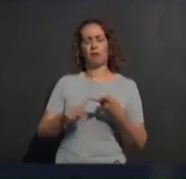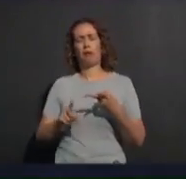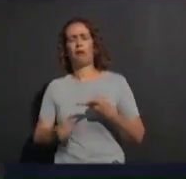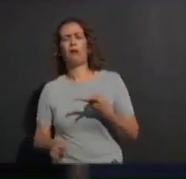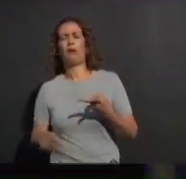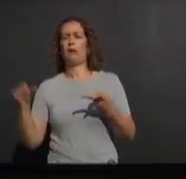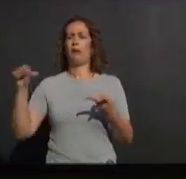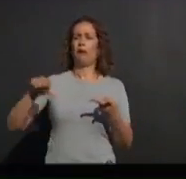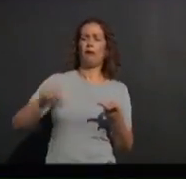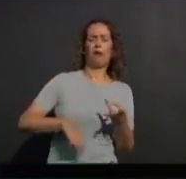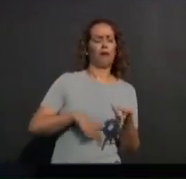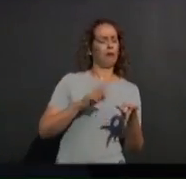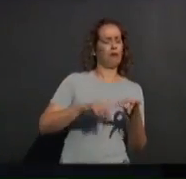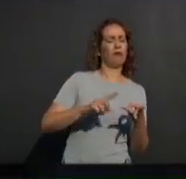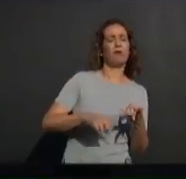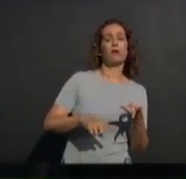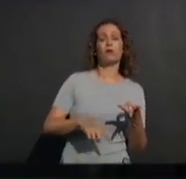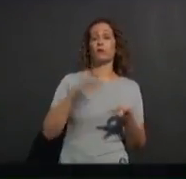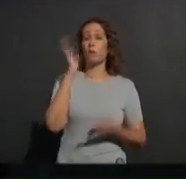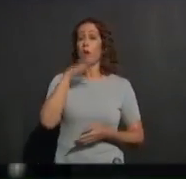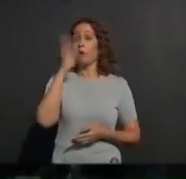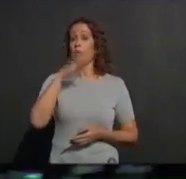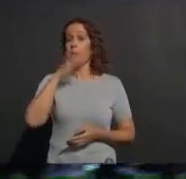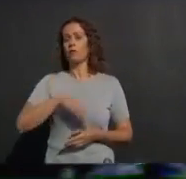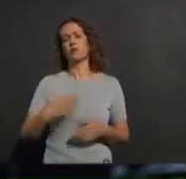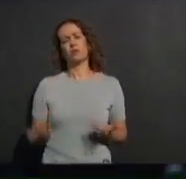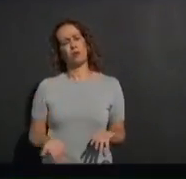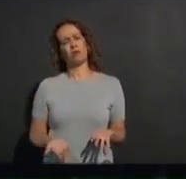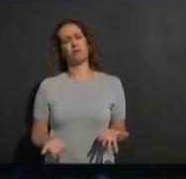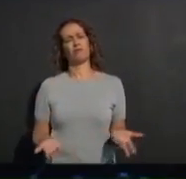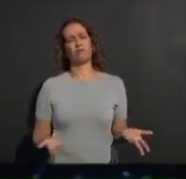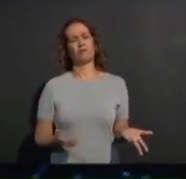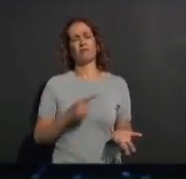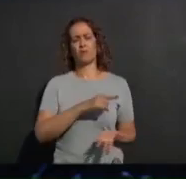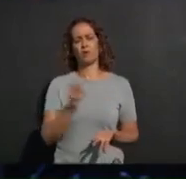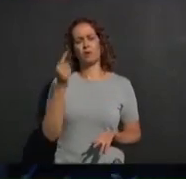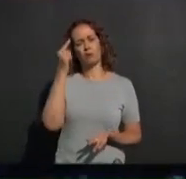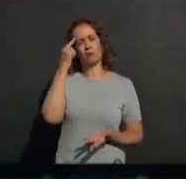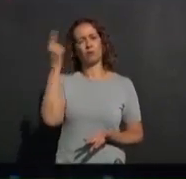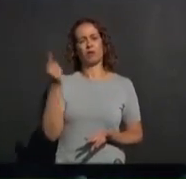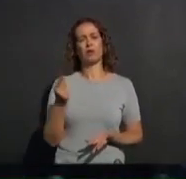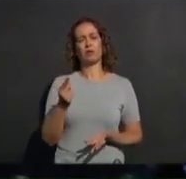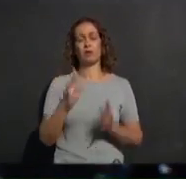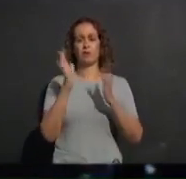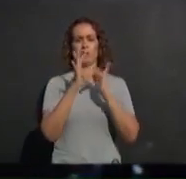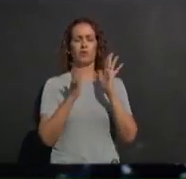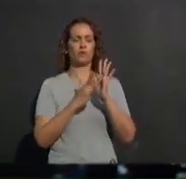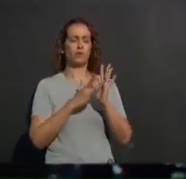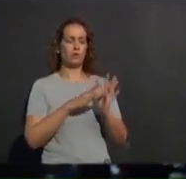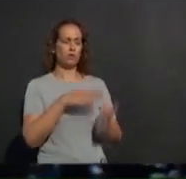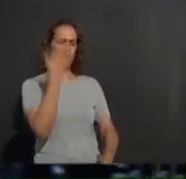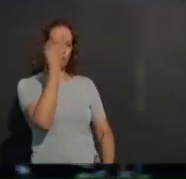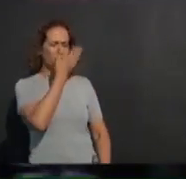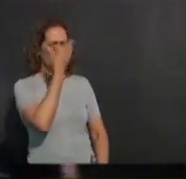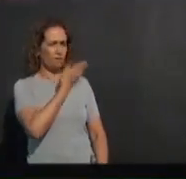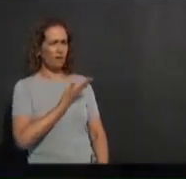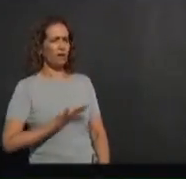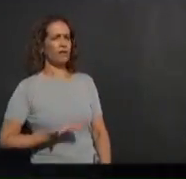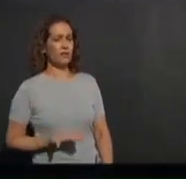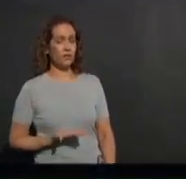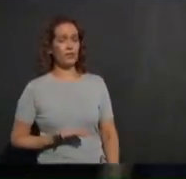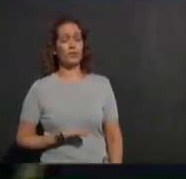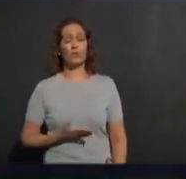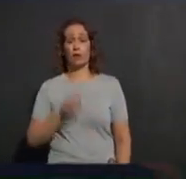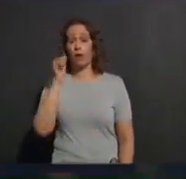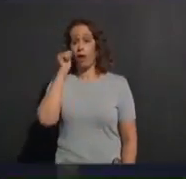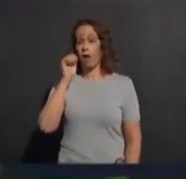aquilo, que a igreja... Deixa eu explicar uma coisa, você acha que o noivo não está vendo? Não. A noiva tem defeito,